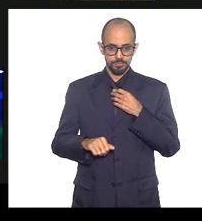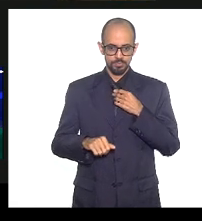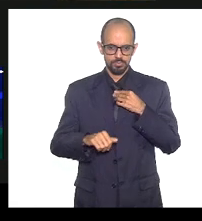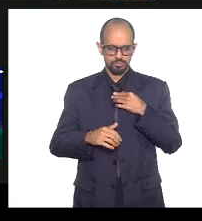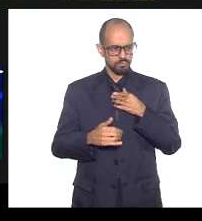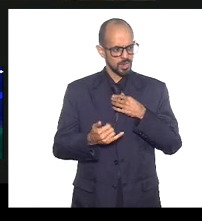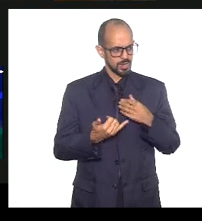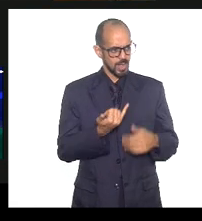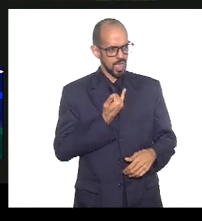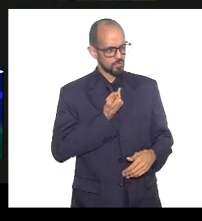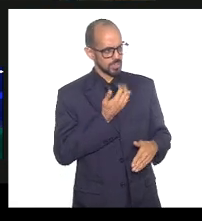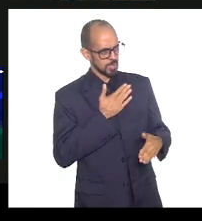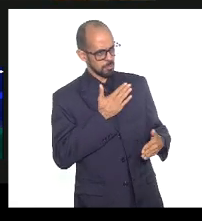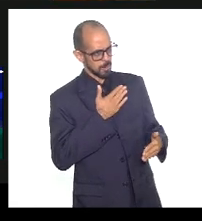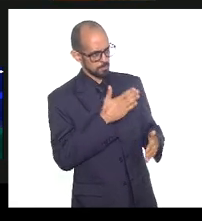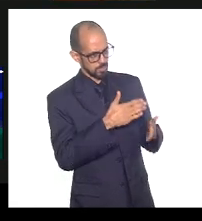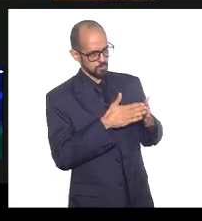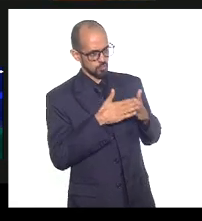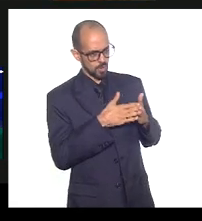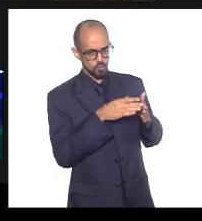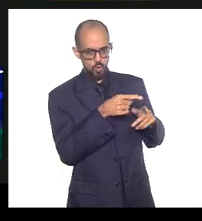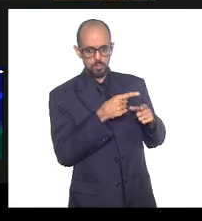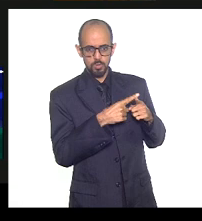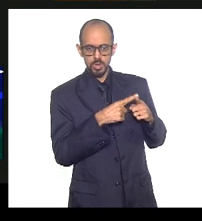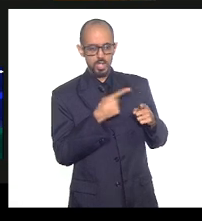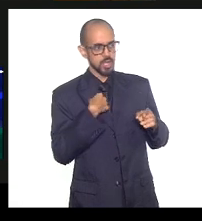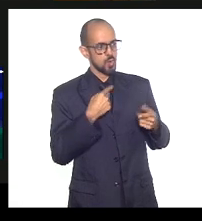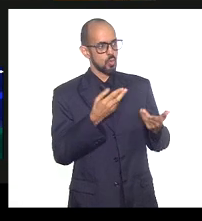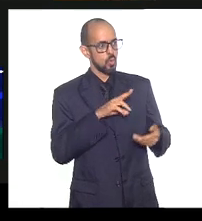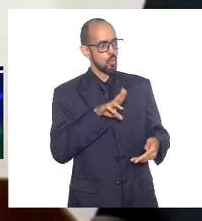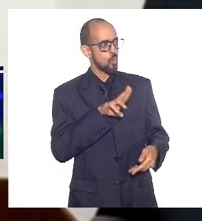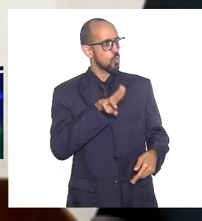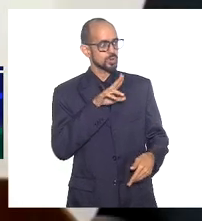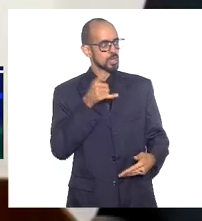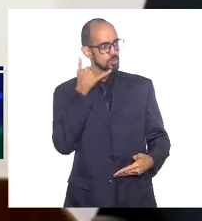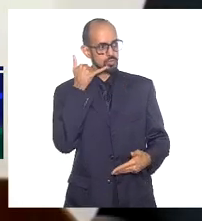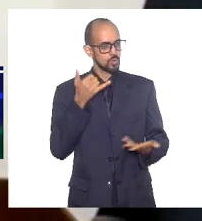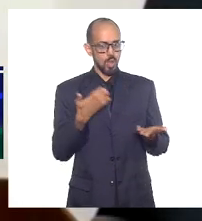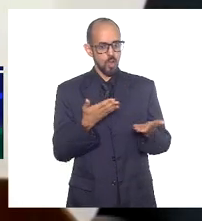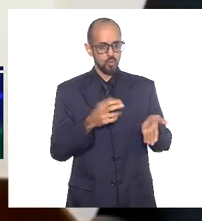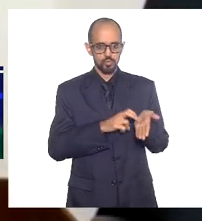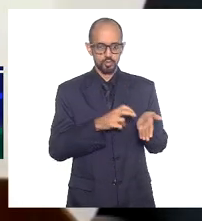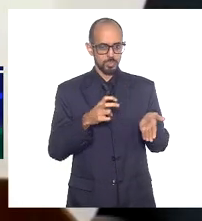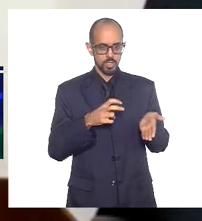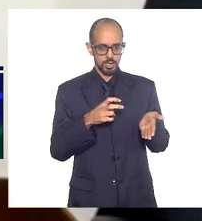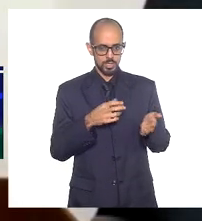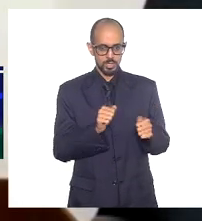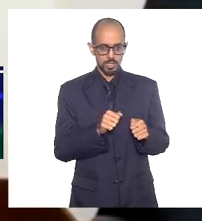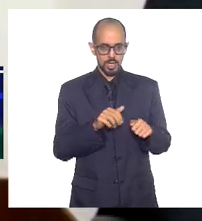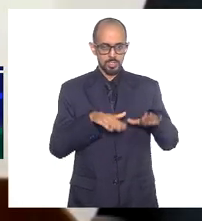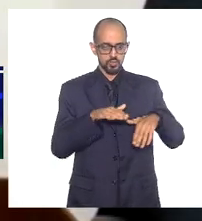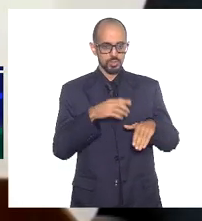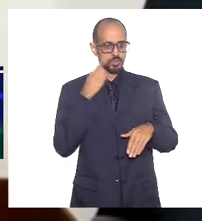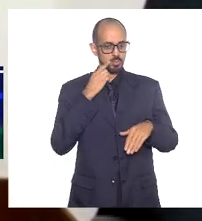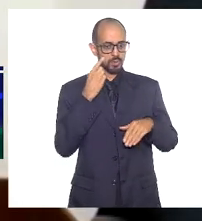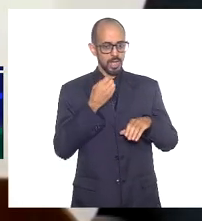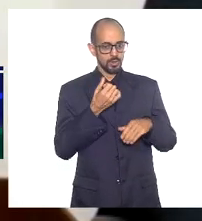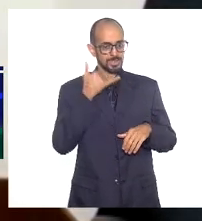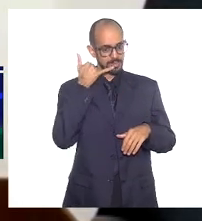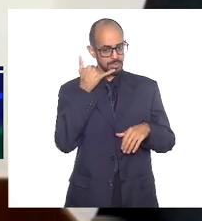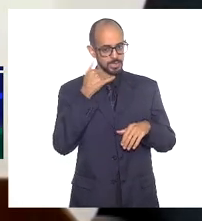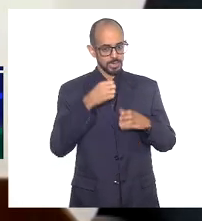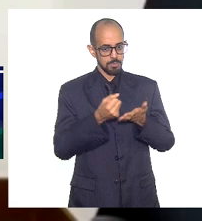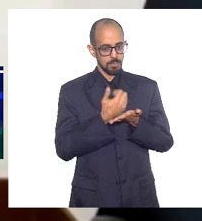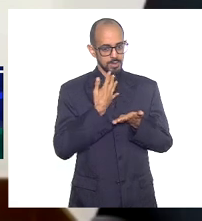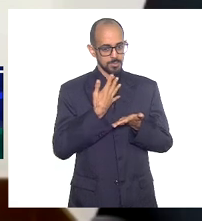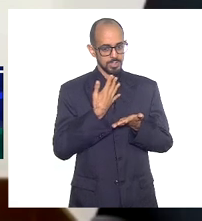a manhã inteira longe do aparelho. Então, muitas das vezes, deputados ligam, mandam mensagem. Como a gente